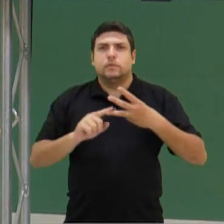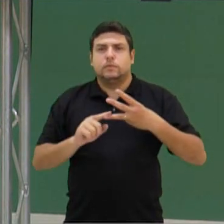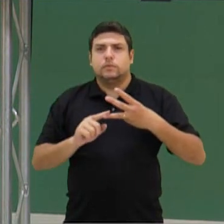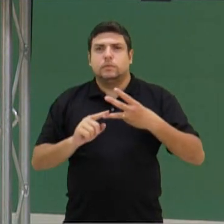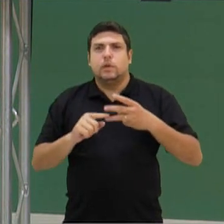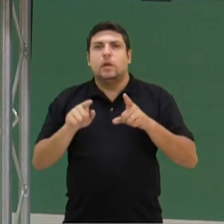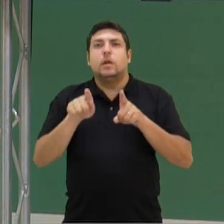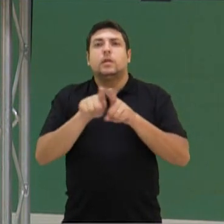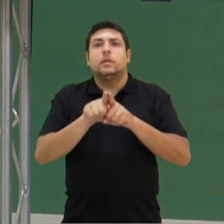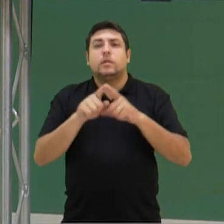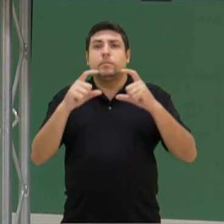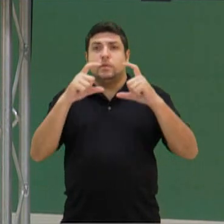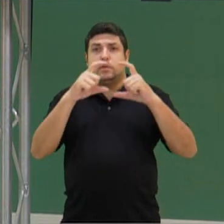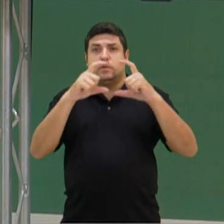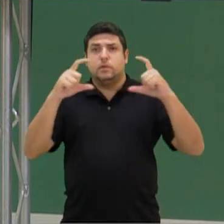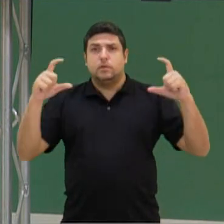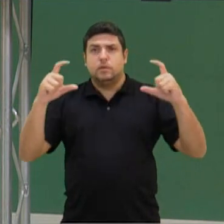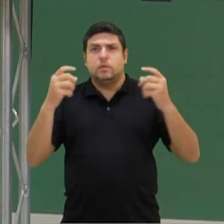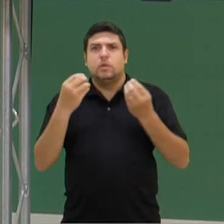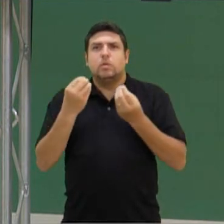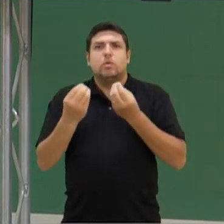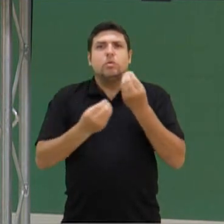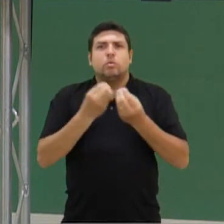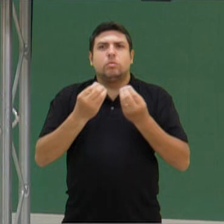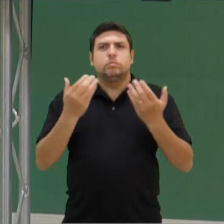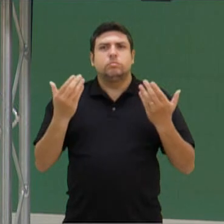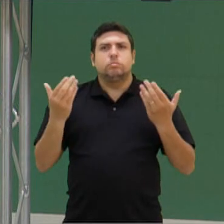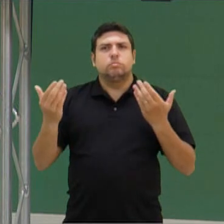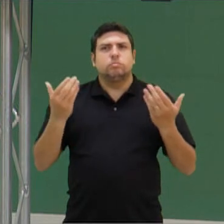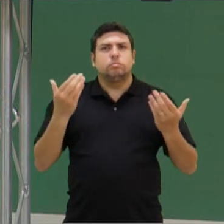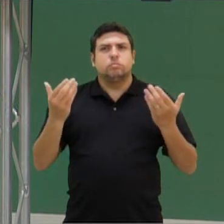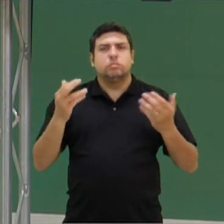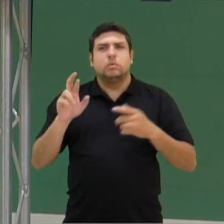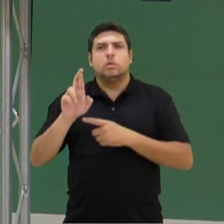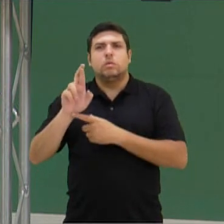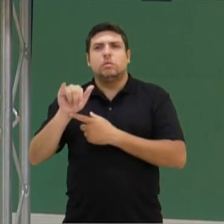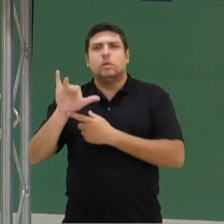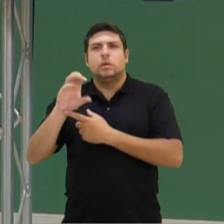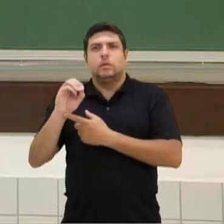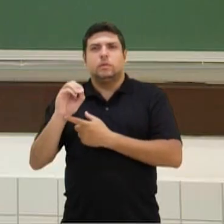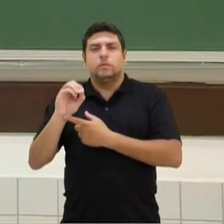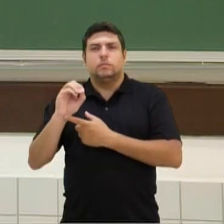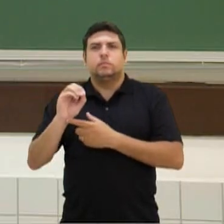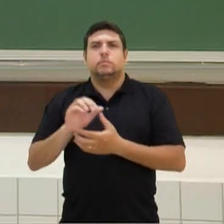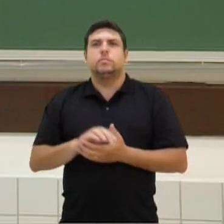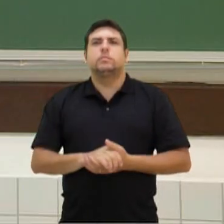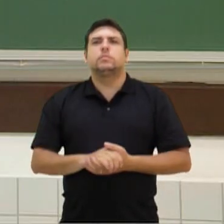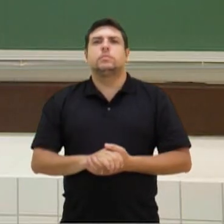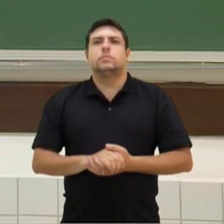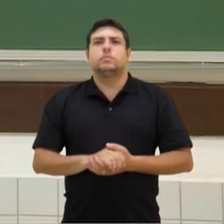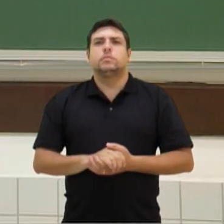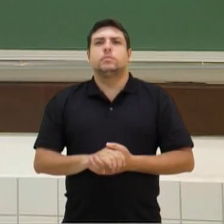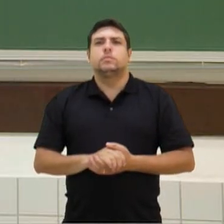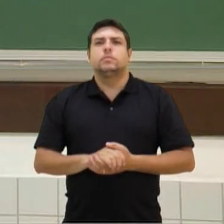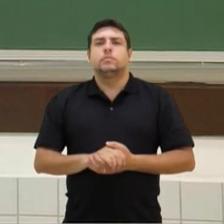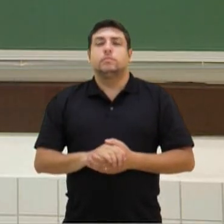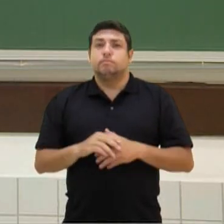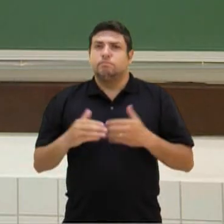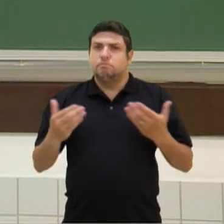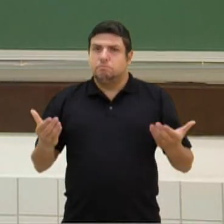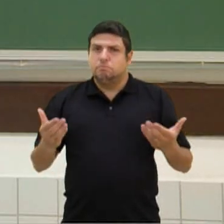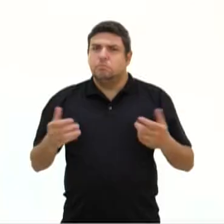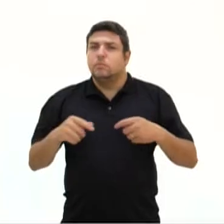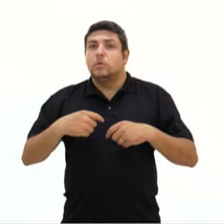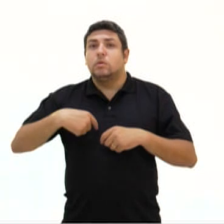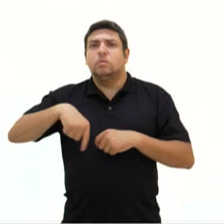de equação, onde eu faço essa comparação? Compara com o raio. Muito bem. Como a gente está